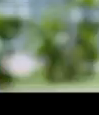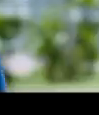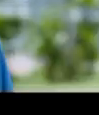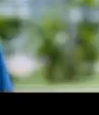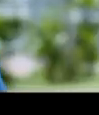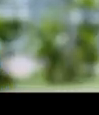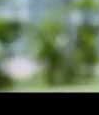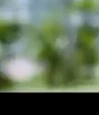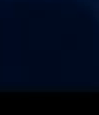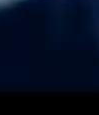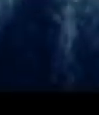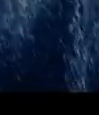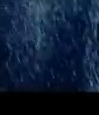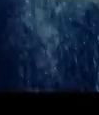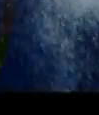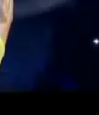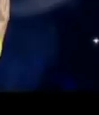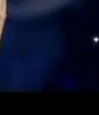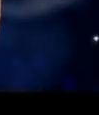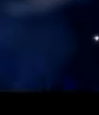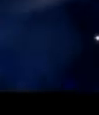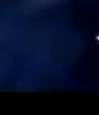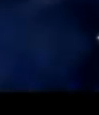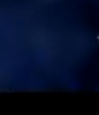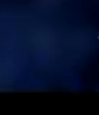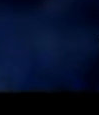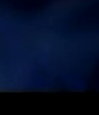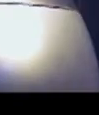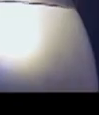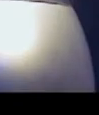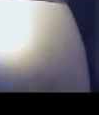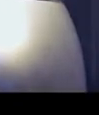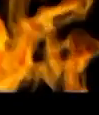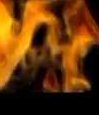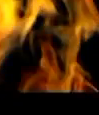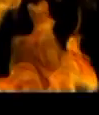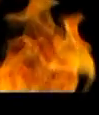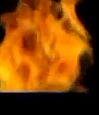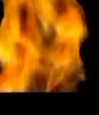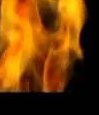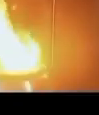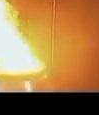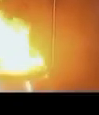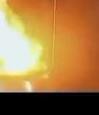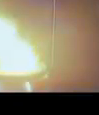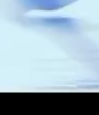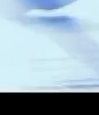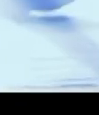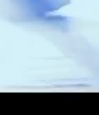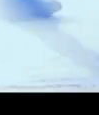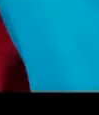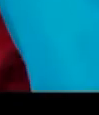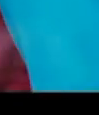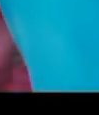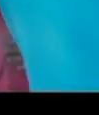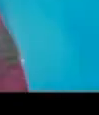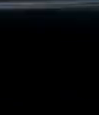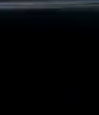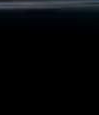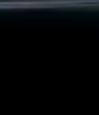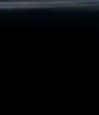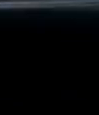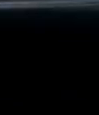Eu nunca imaginei que seria o atleta escolhido para acender a pira olímpica. Olha, foi demais. O que eu também nunca tinha imaginado é que o